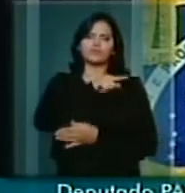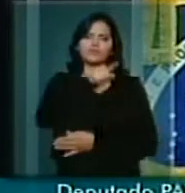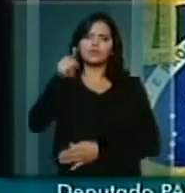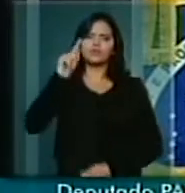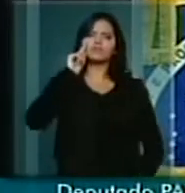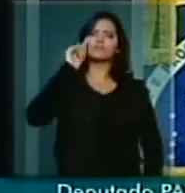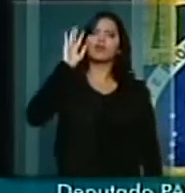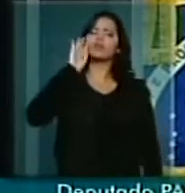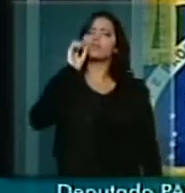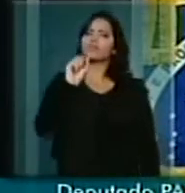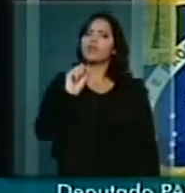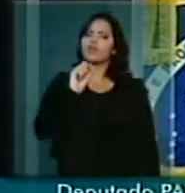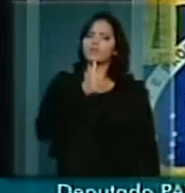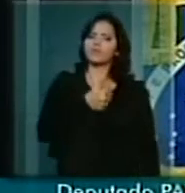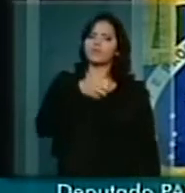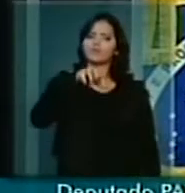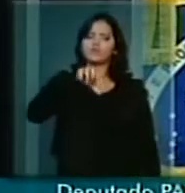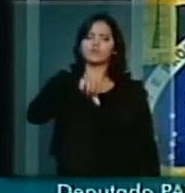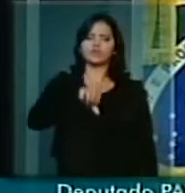imaginem, em pleno